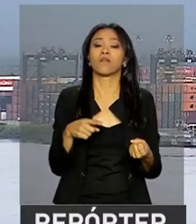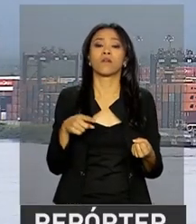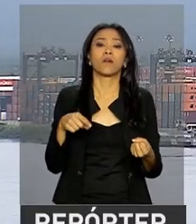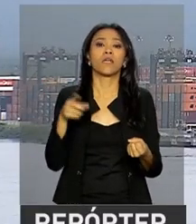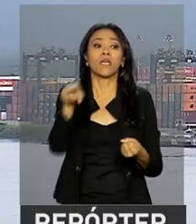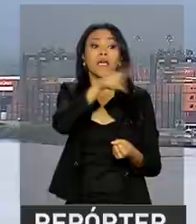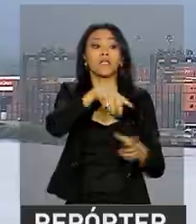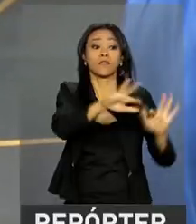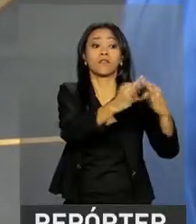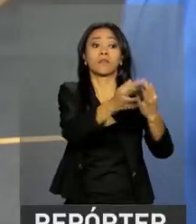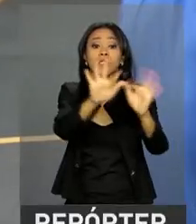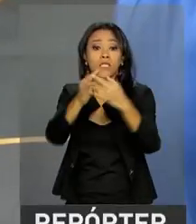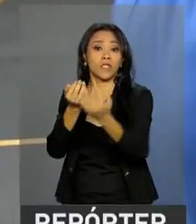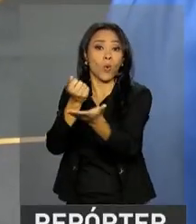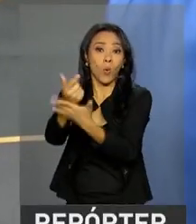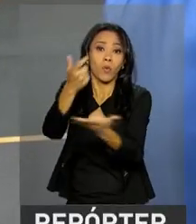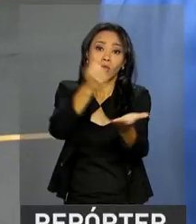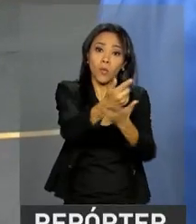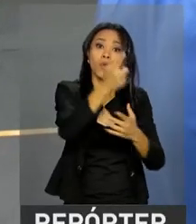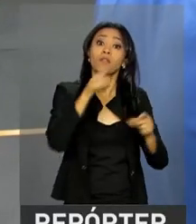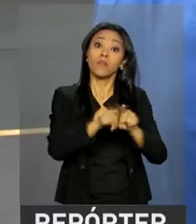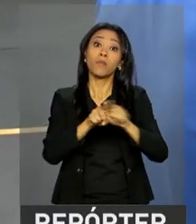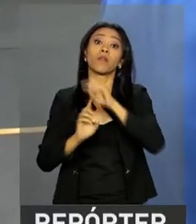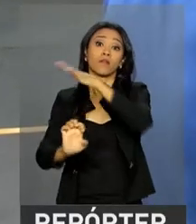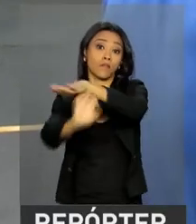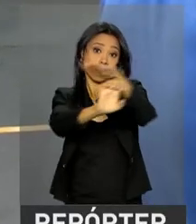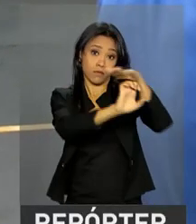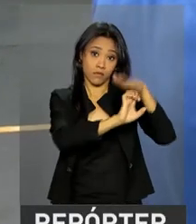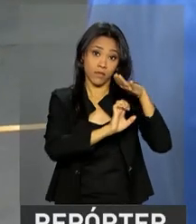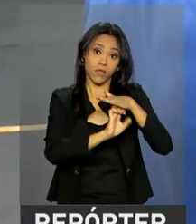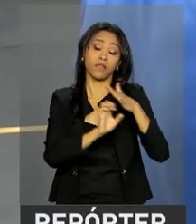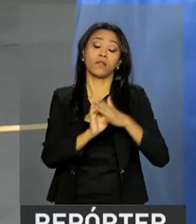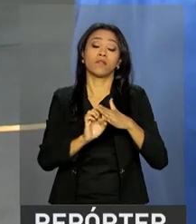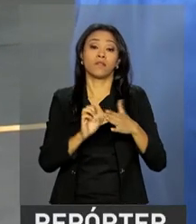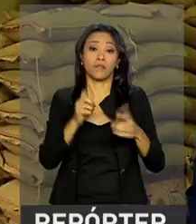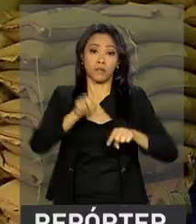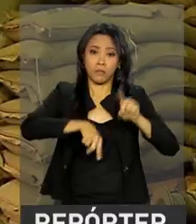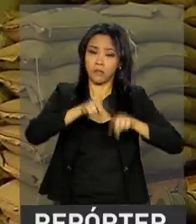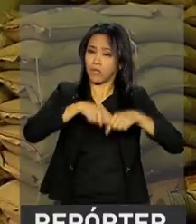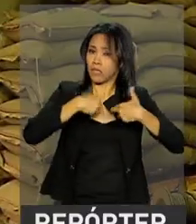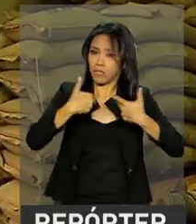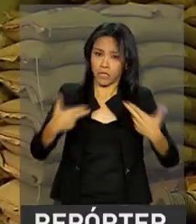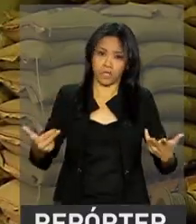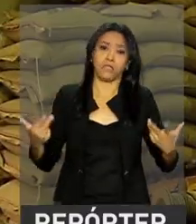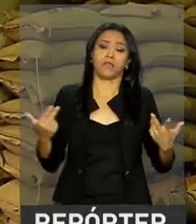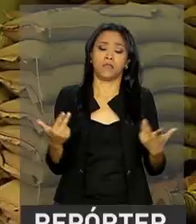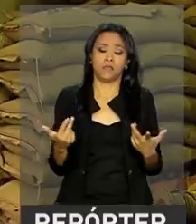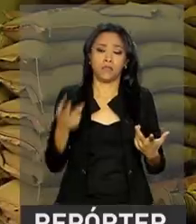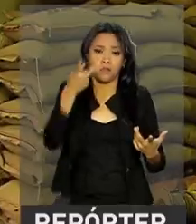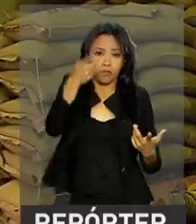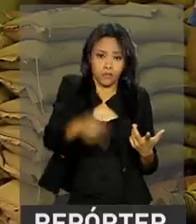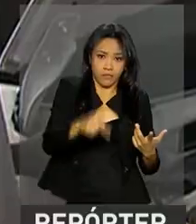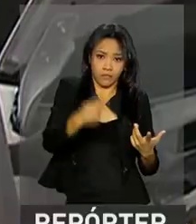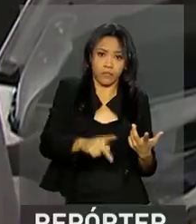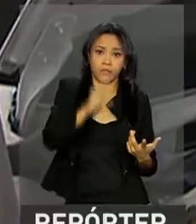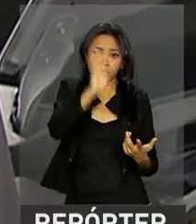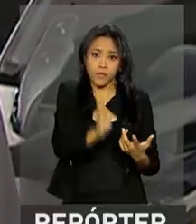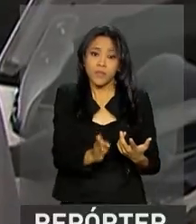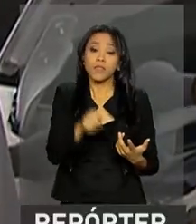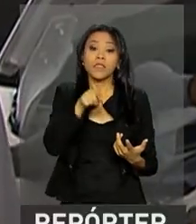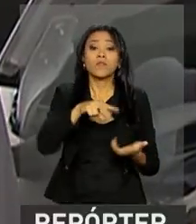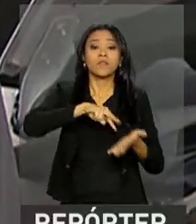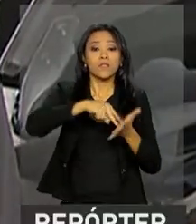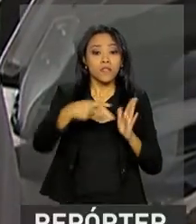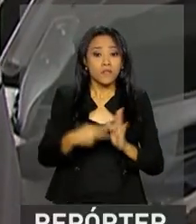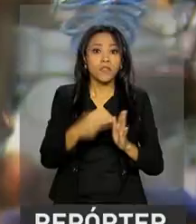das famílias, por parte das empresas, adquirindo produtos semi-elaborados e matérias-primas, isso significando aí um